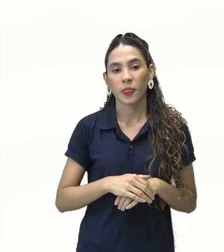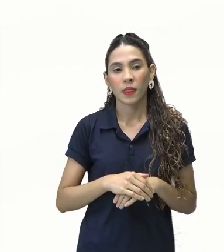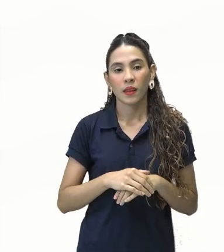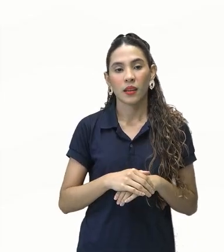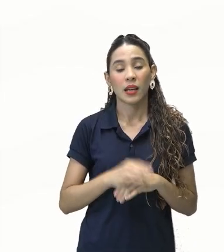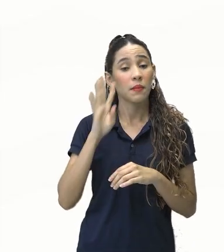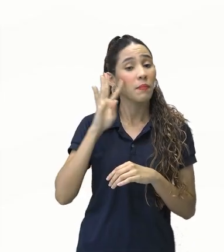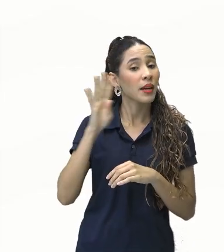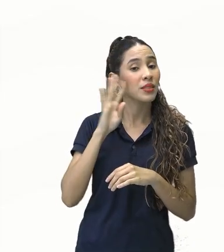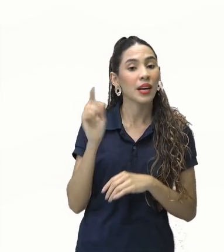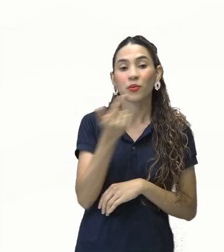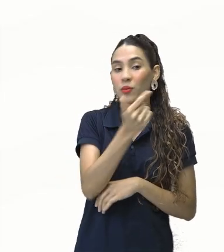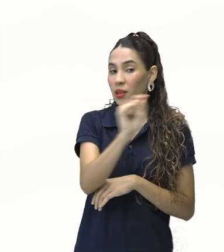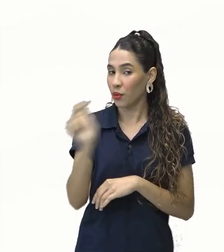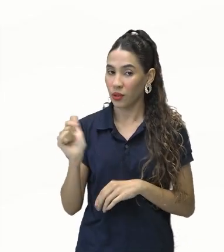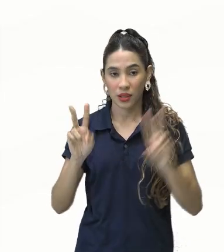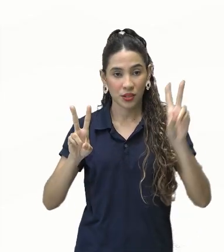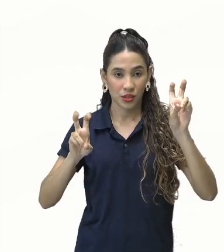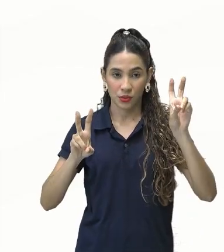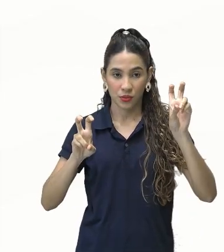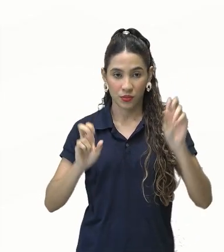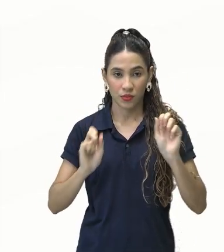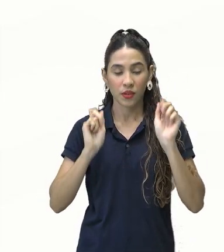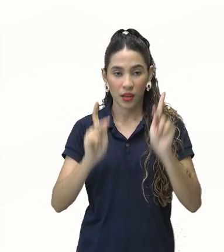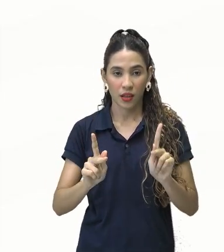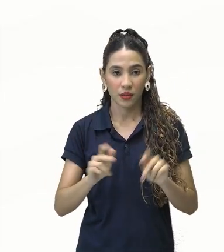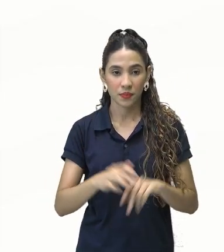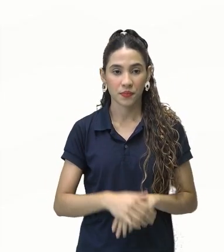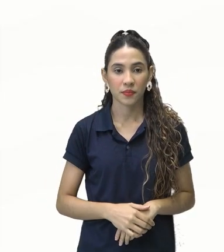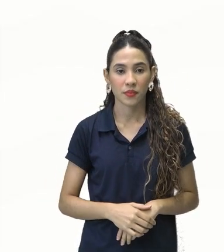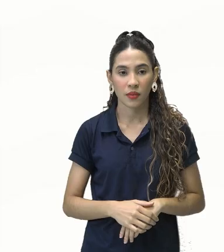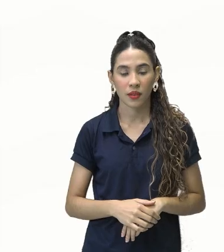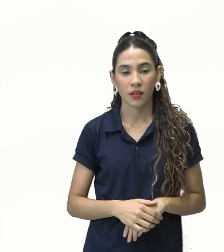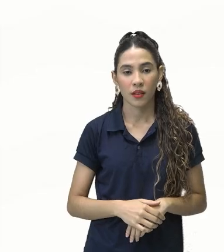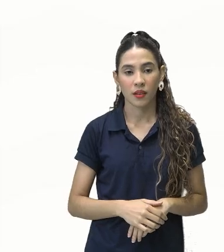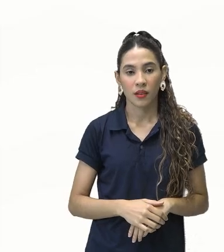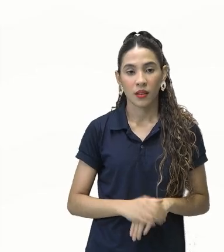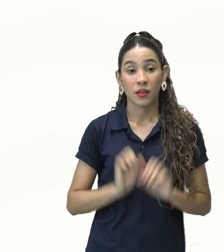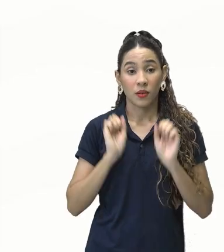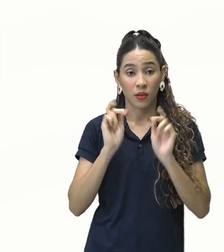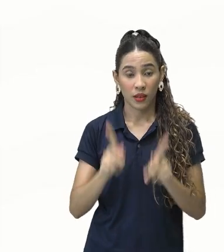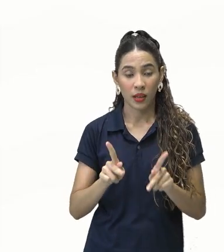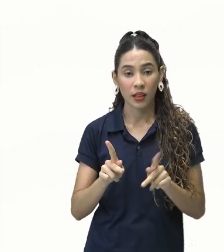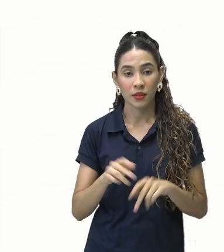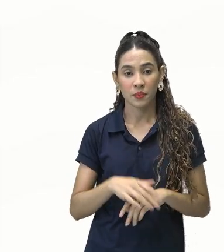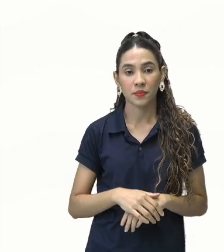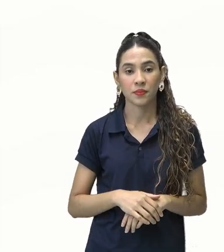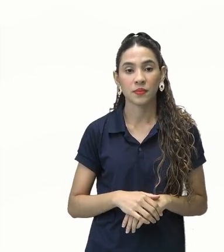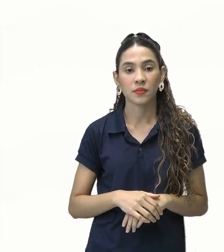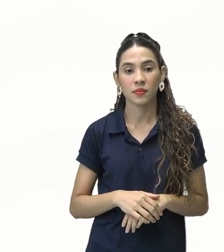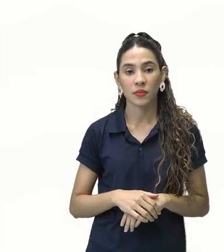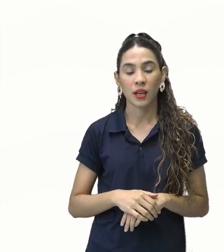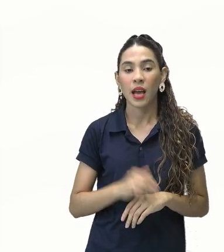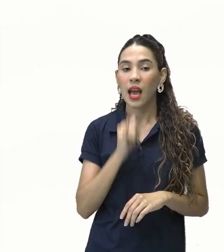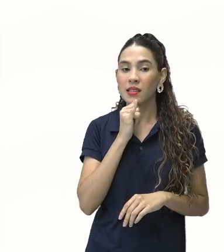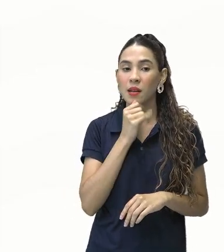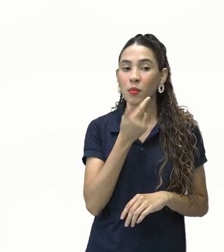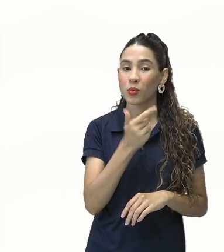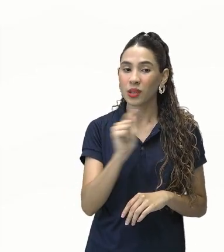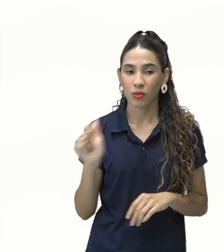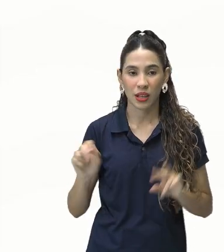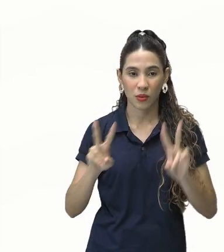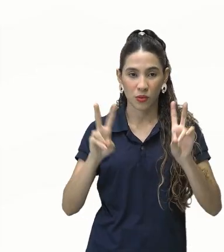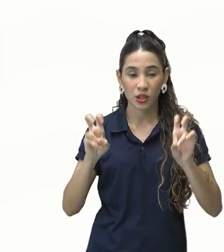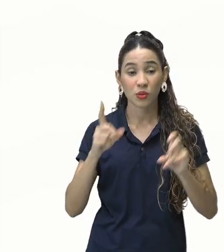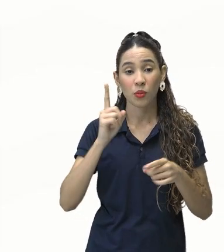fictício, ele não possui título, tá bom? Então, ok, vamos aqui considerar, né, que não tem o título,